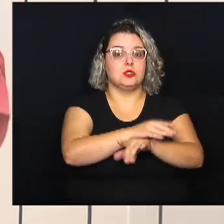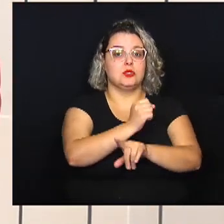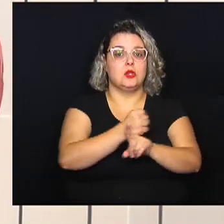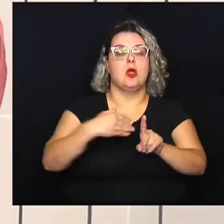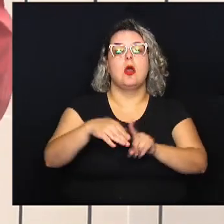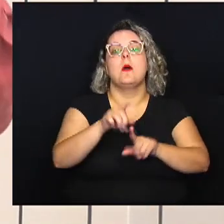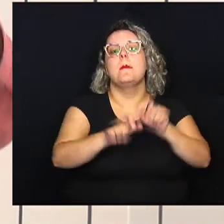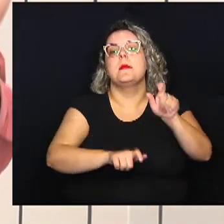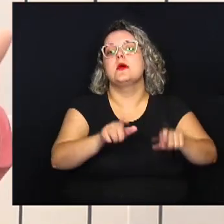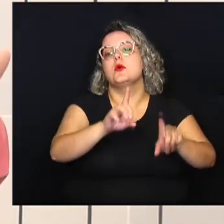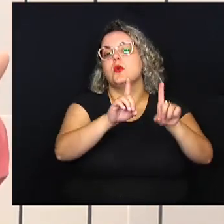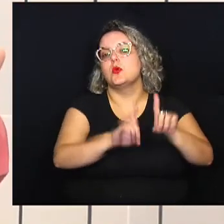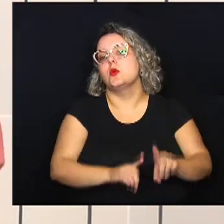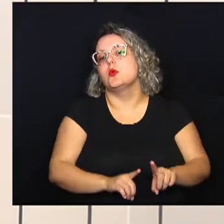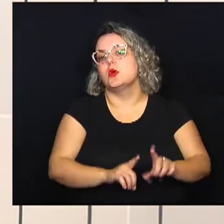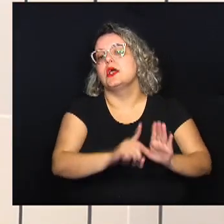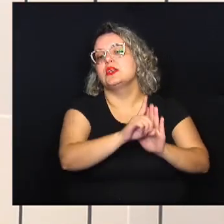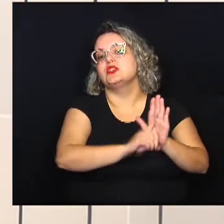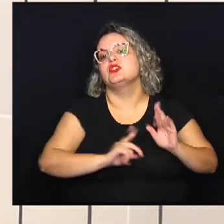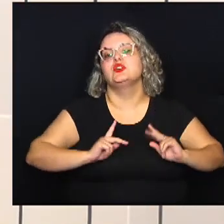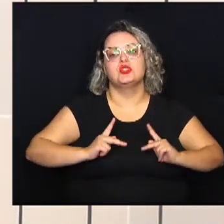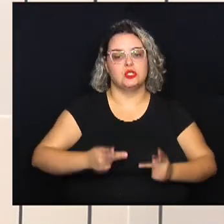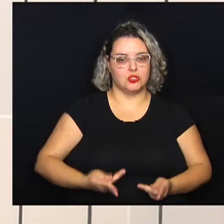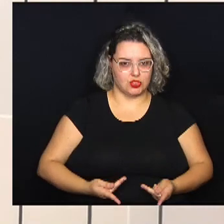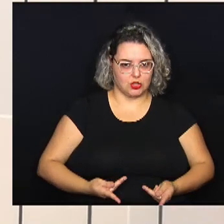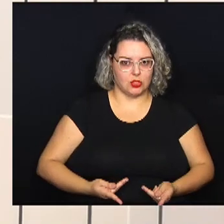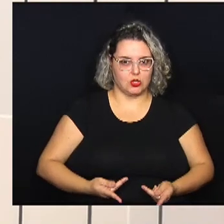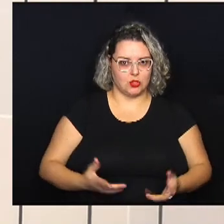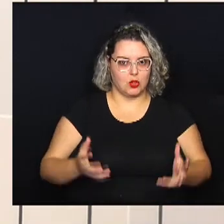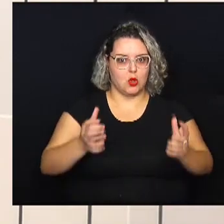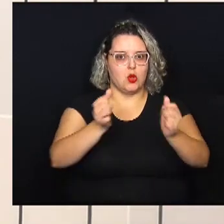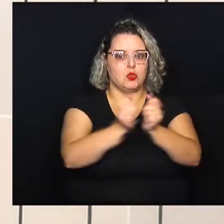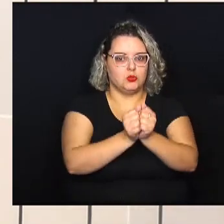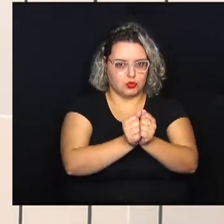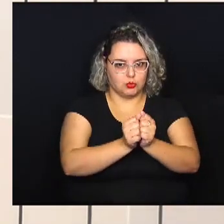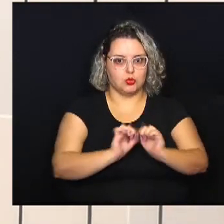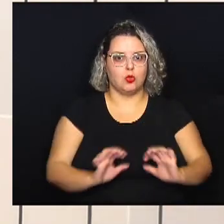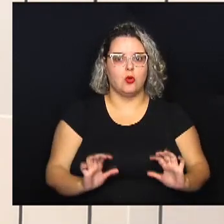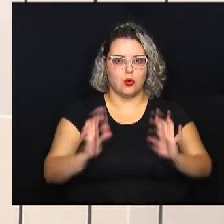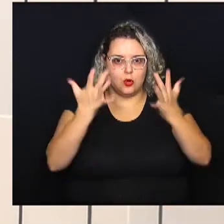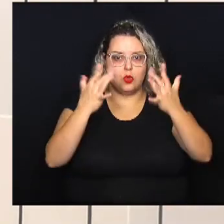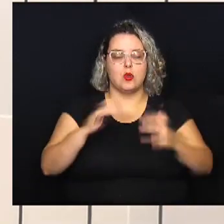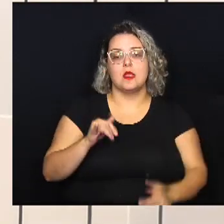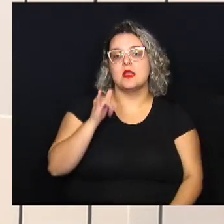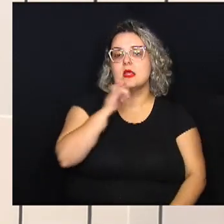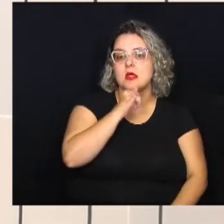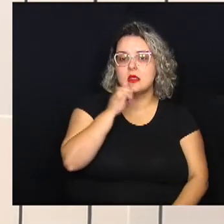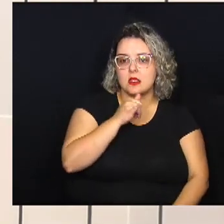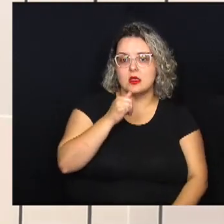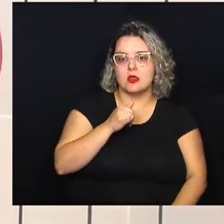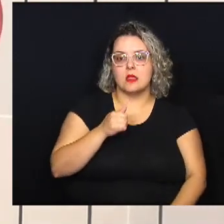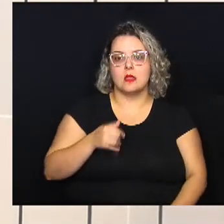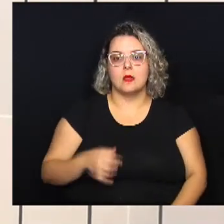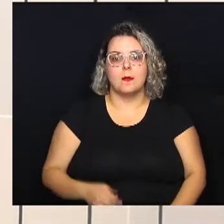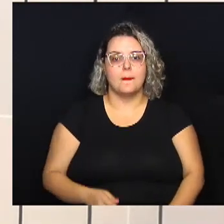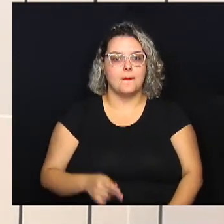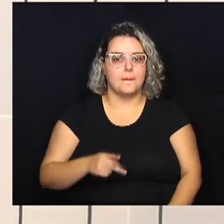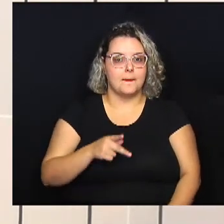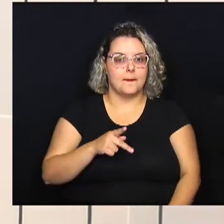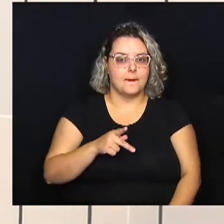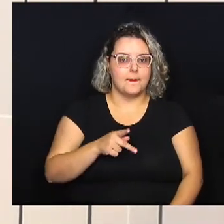com Deficiência e Direitos Humanos, em conjunto com o Festival Italiano Pisa de Uva.